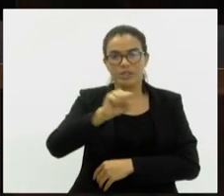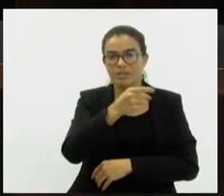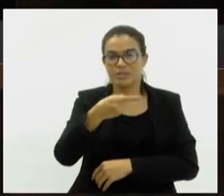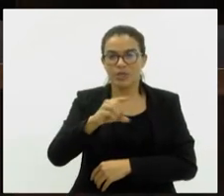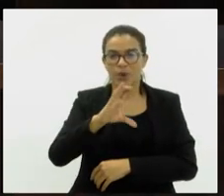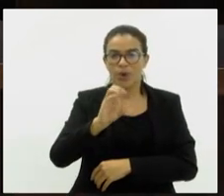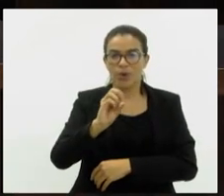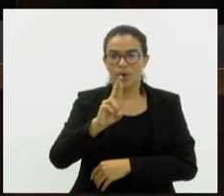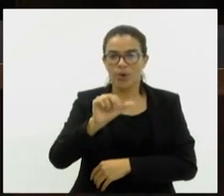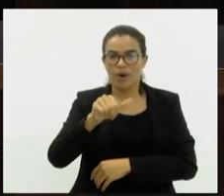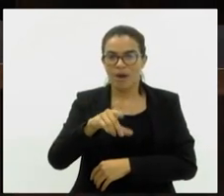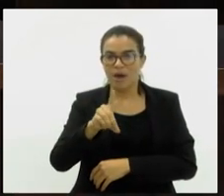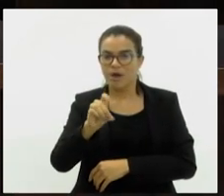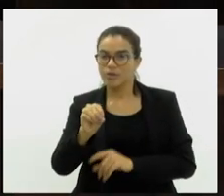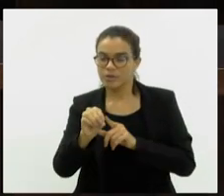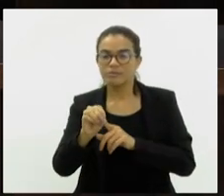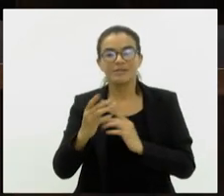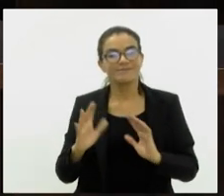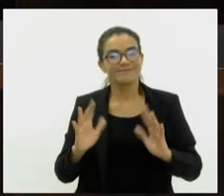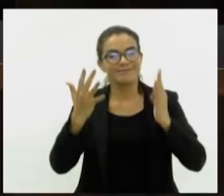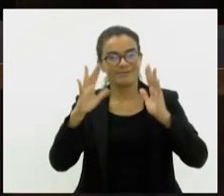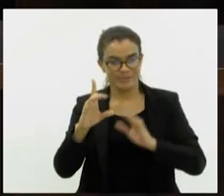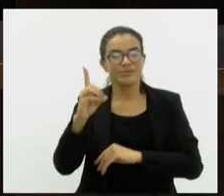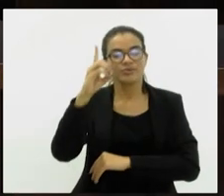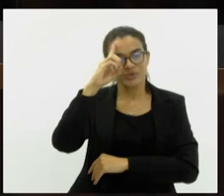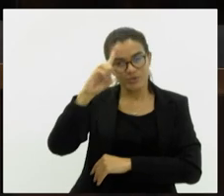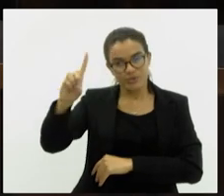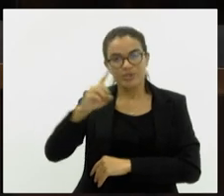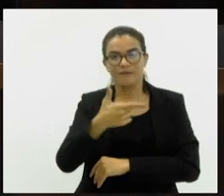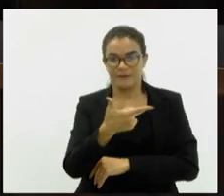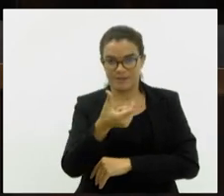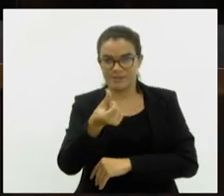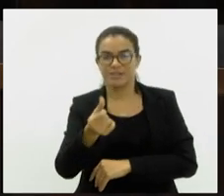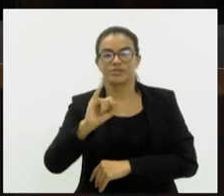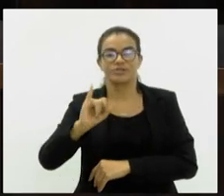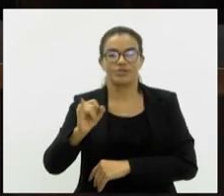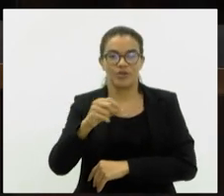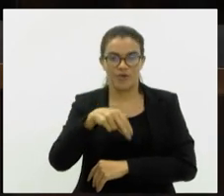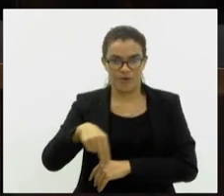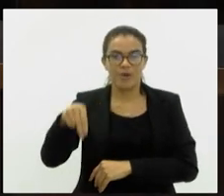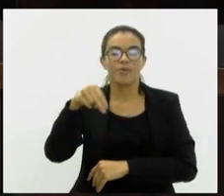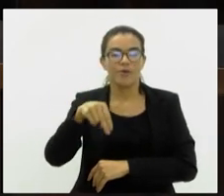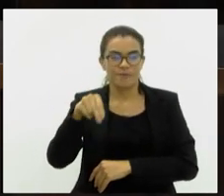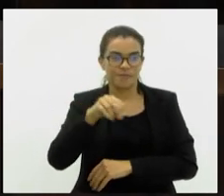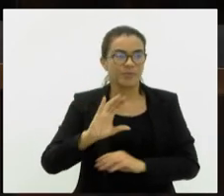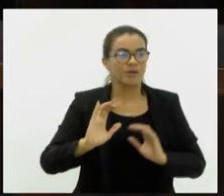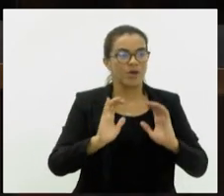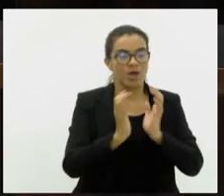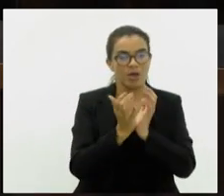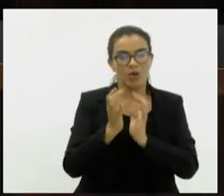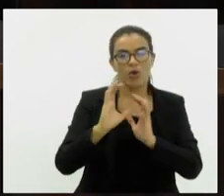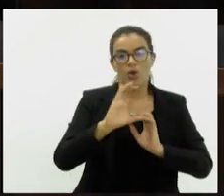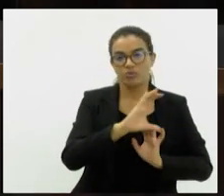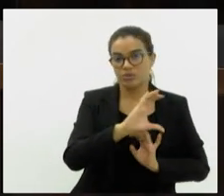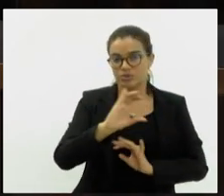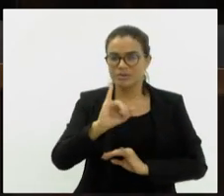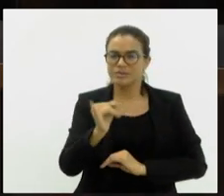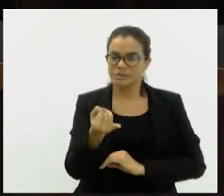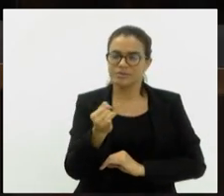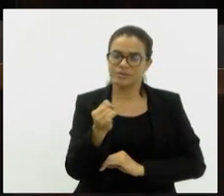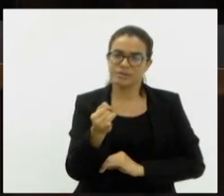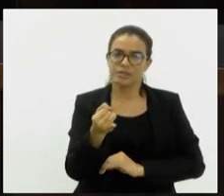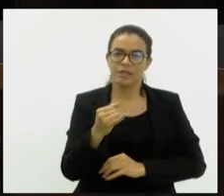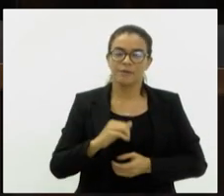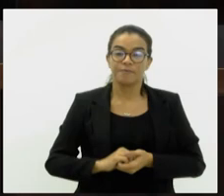de Constância, a ser comemorado no dia 26 de novembro. Parecer da Comissão de Constituição e Justiça pela